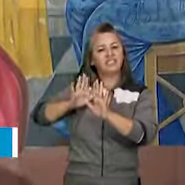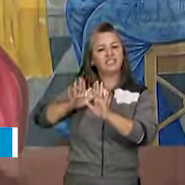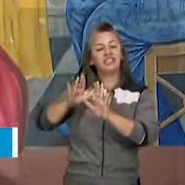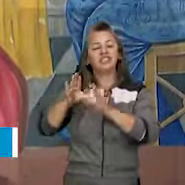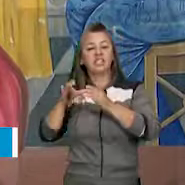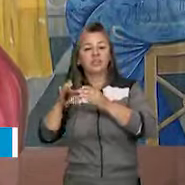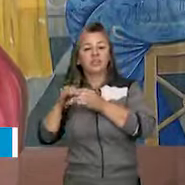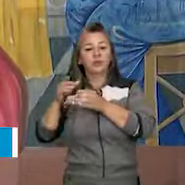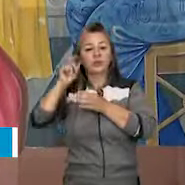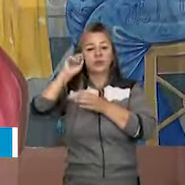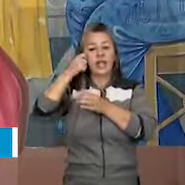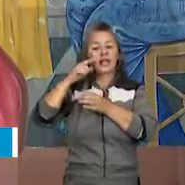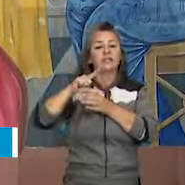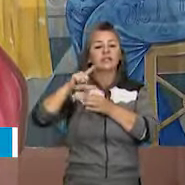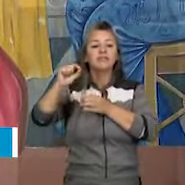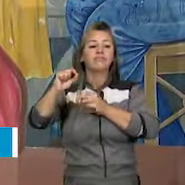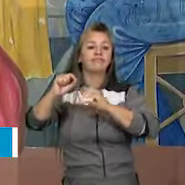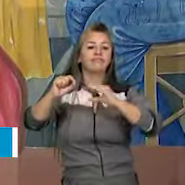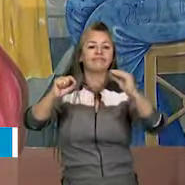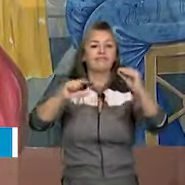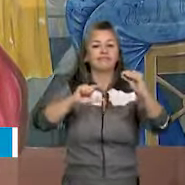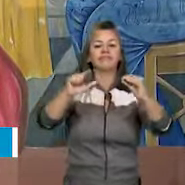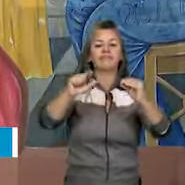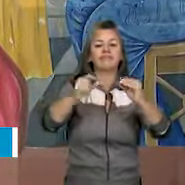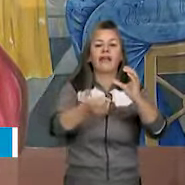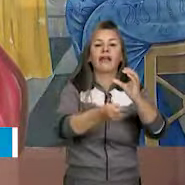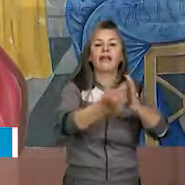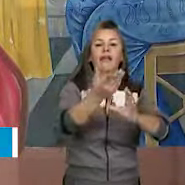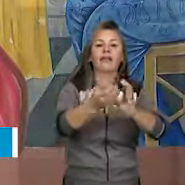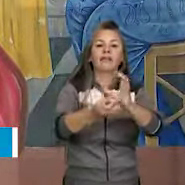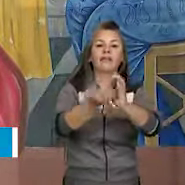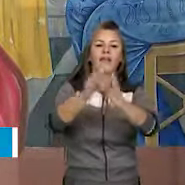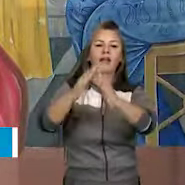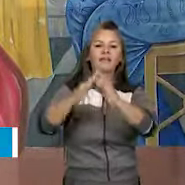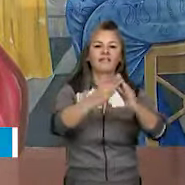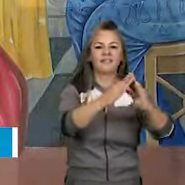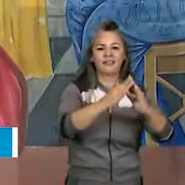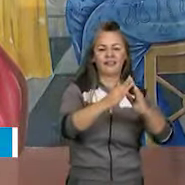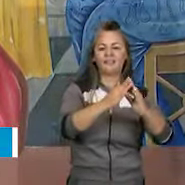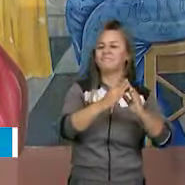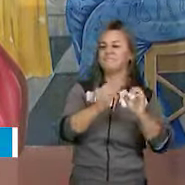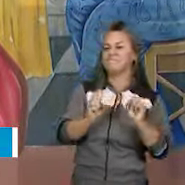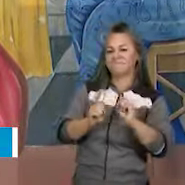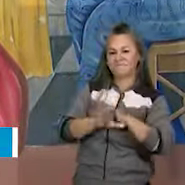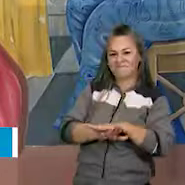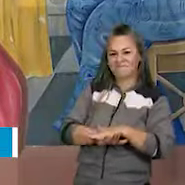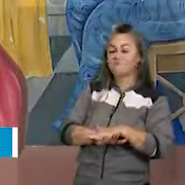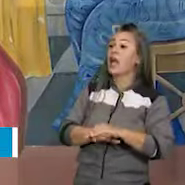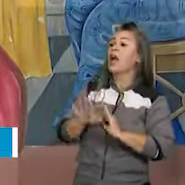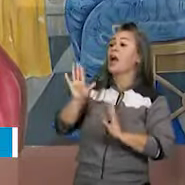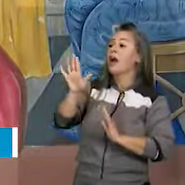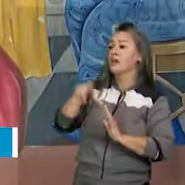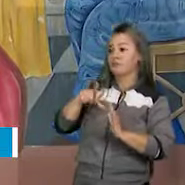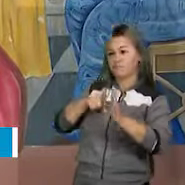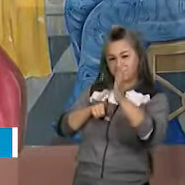né, de 1889. Padre, eu também queria te perguntar